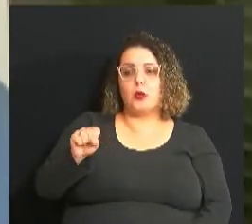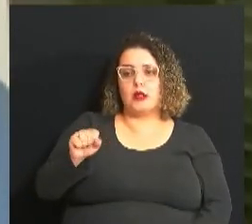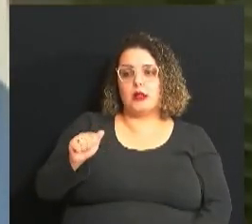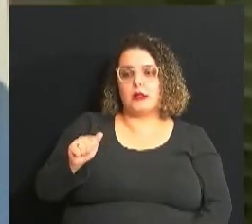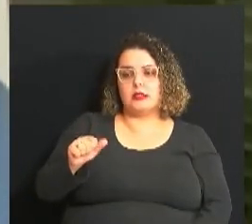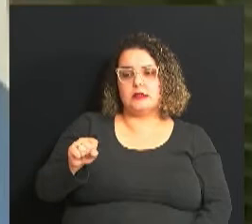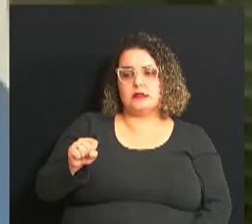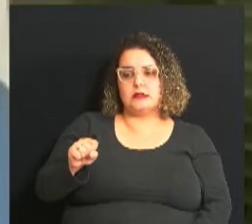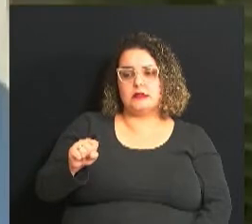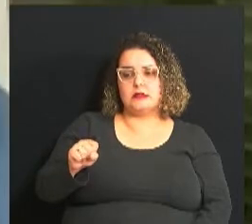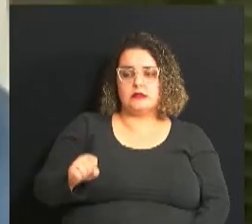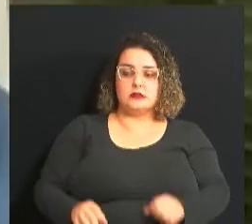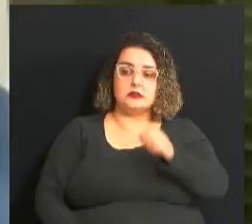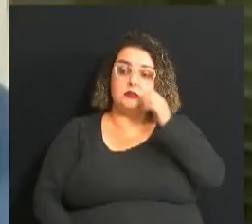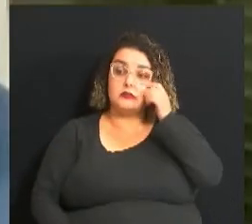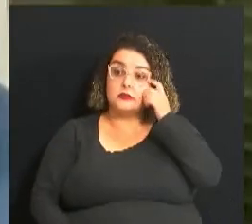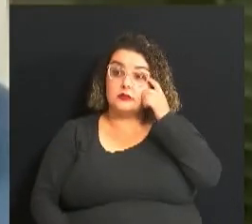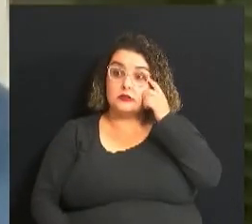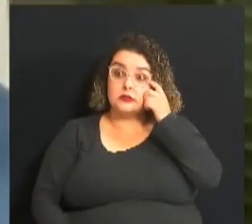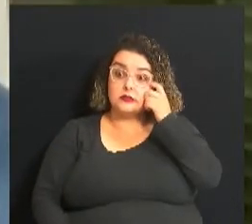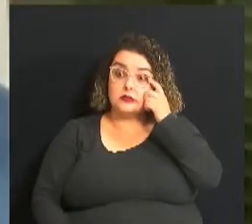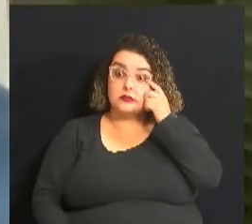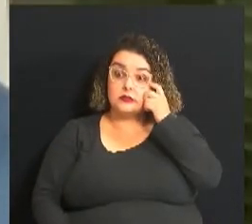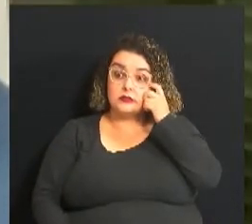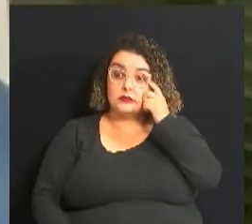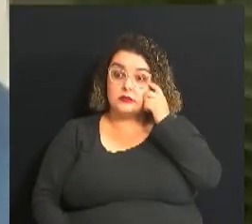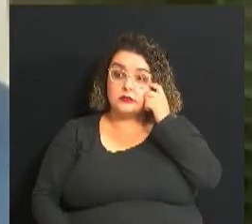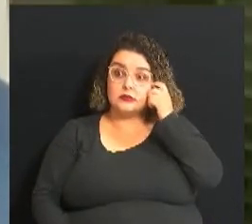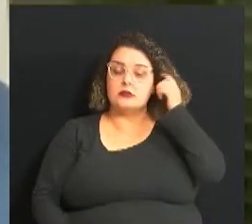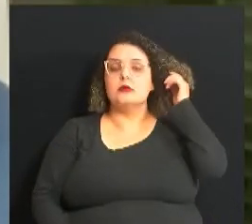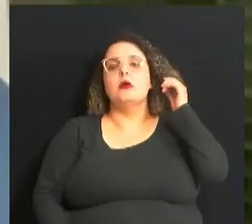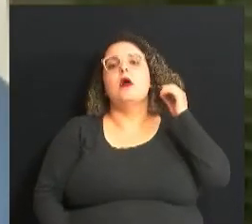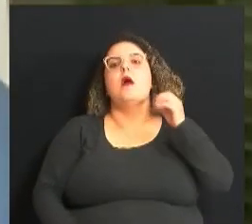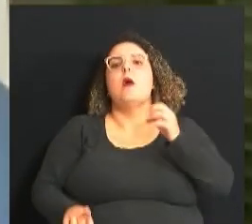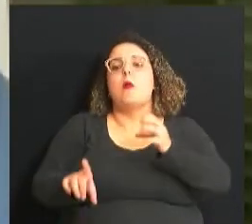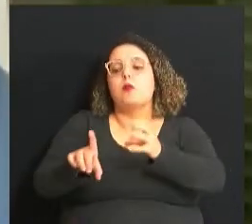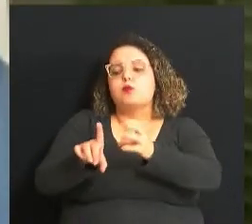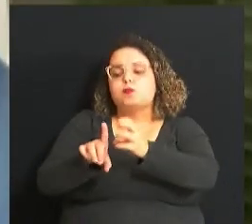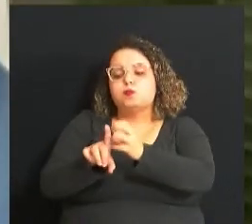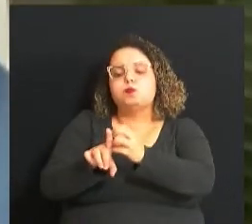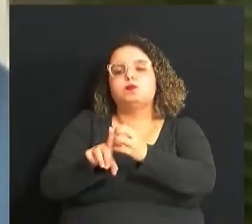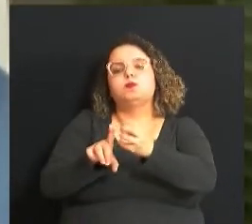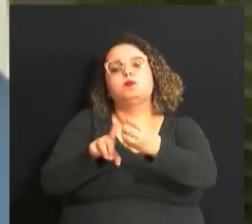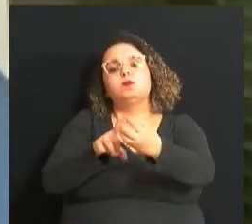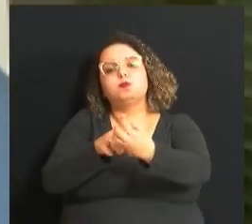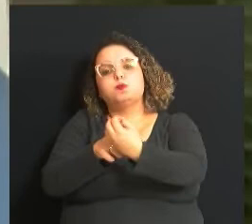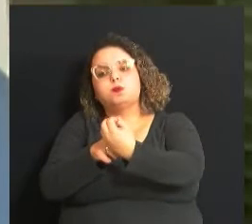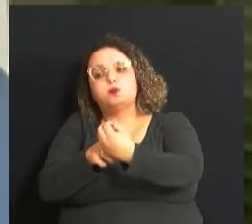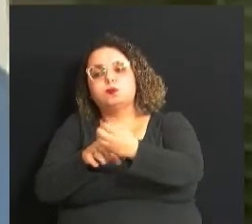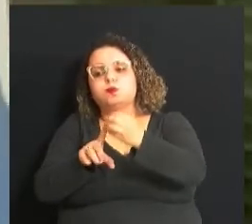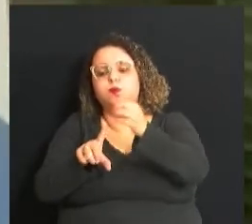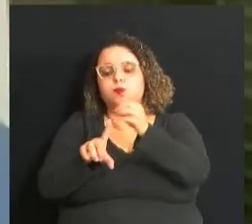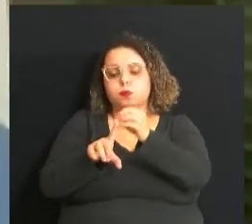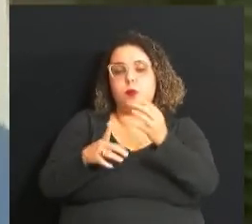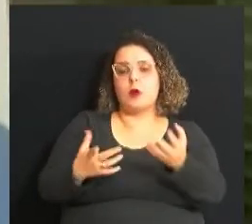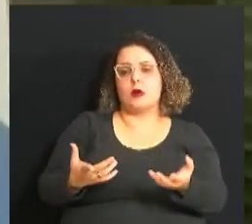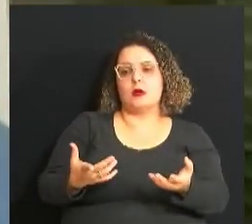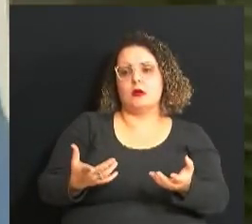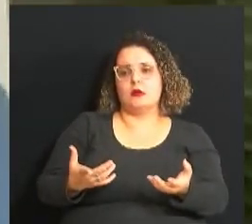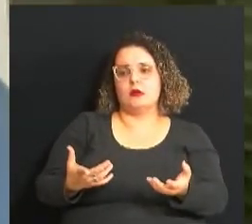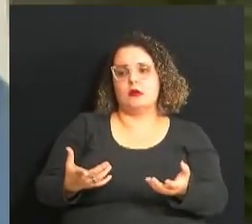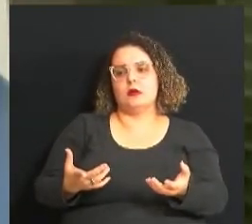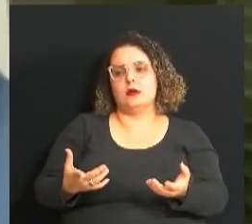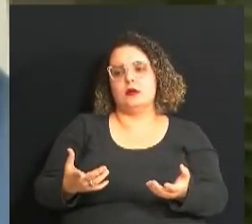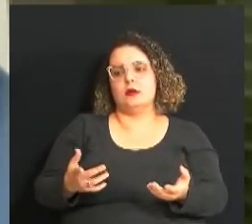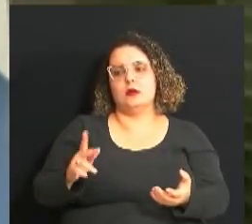Linfogranuloma, que nós chamamos, aparecem ínguas, como se fossem grandes nódulos, caroços que aparecem na região inguinal. Então, tem hepatite, por exemplo, uma